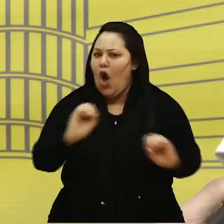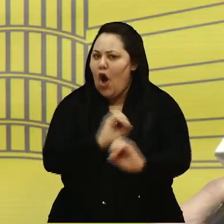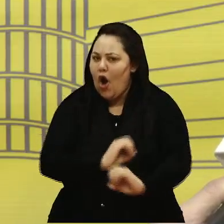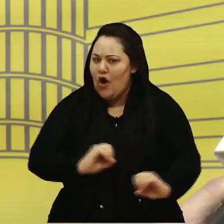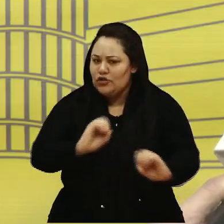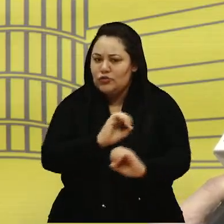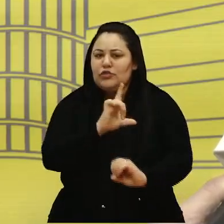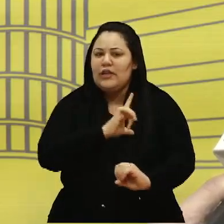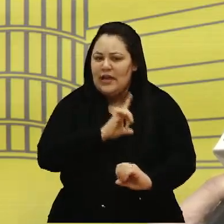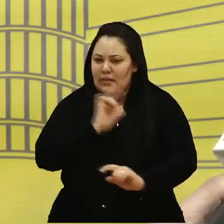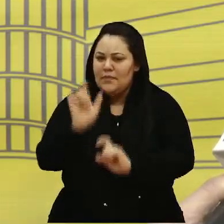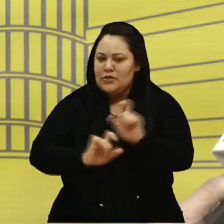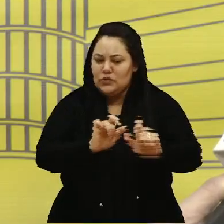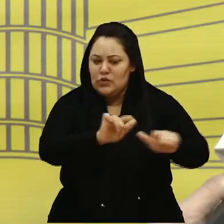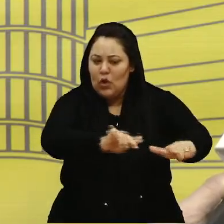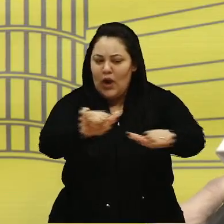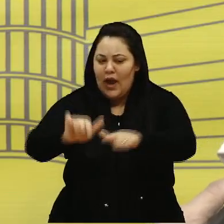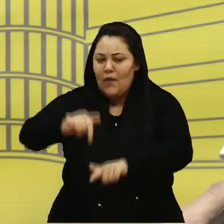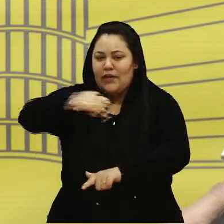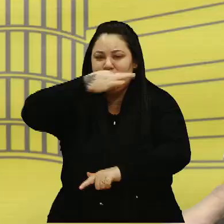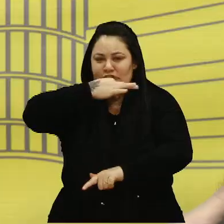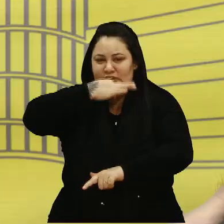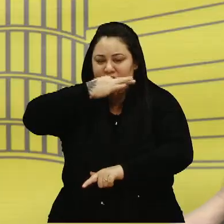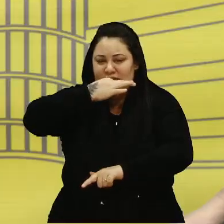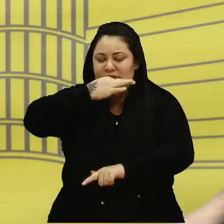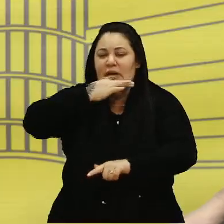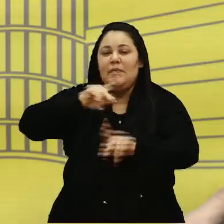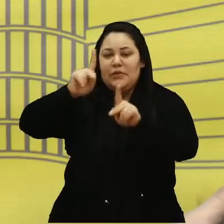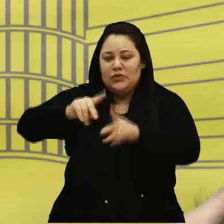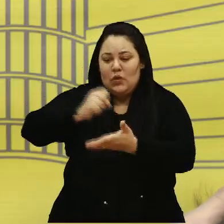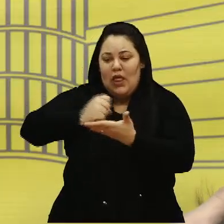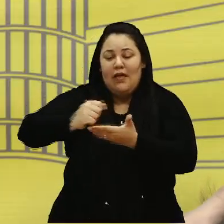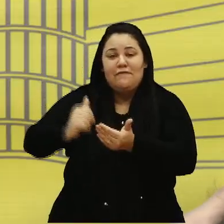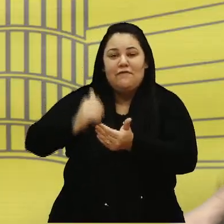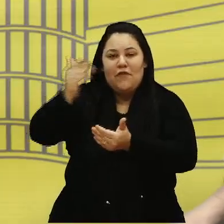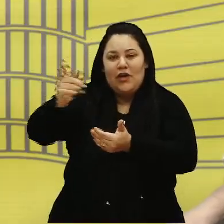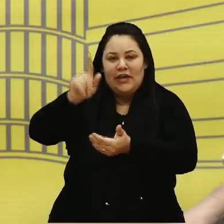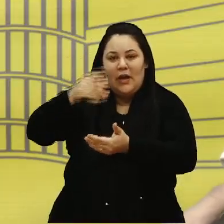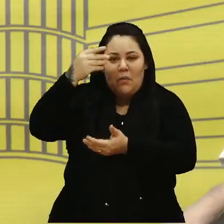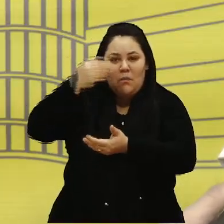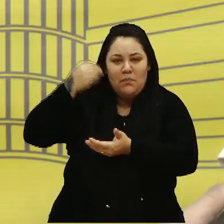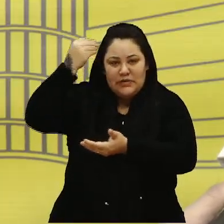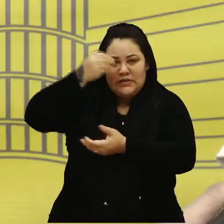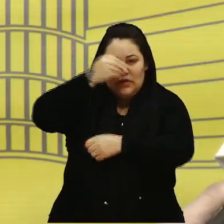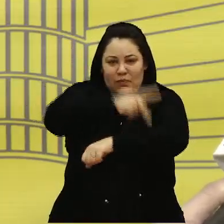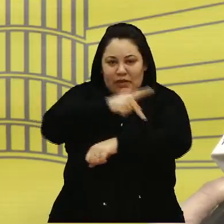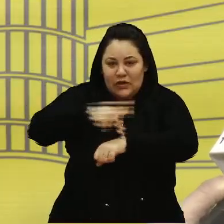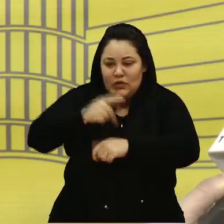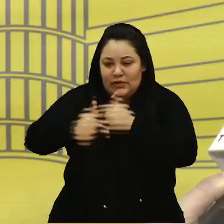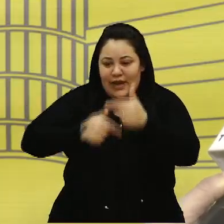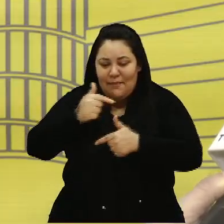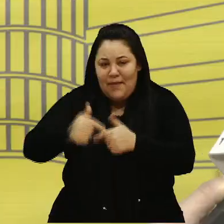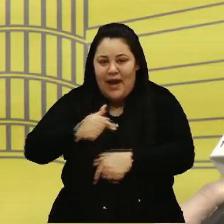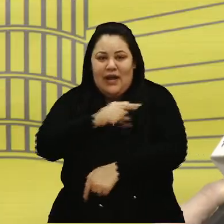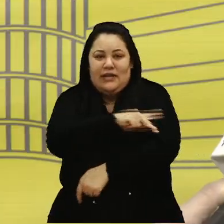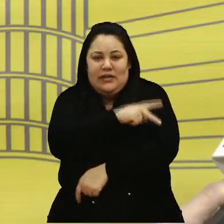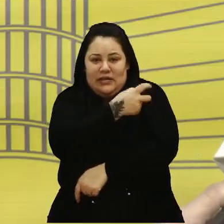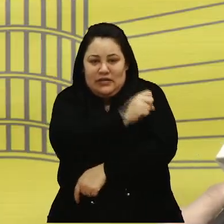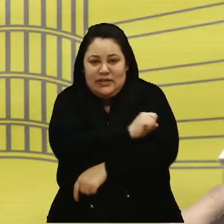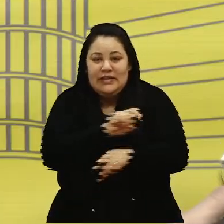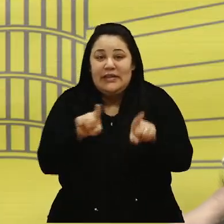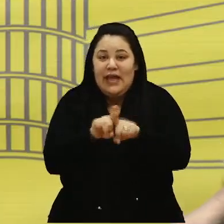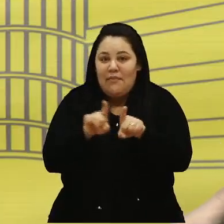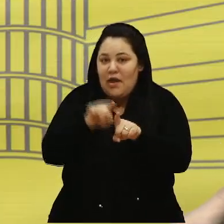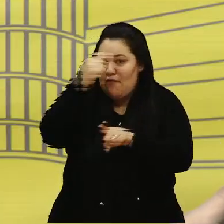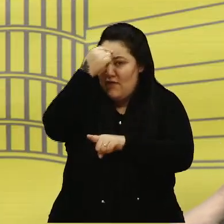que está trabalhando o tema, gente que vem de fora, como o Atlas, que é um psicopedagogo que trabalha com o ensino fundamental e também com o ensino superior e